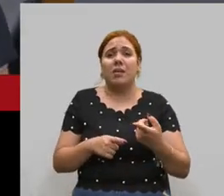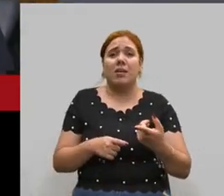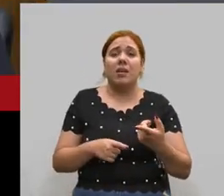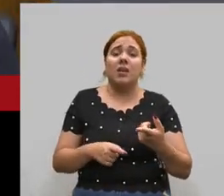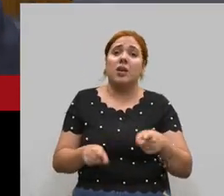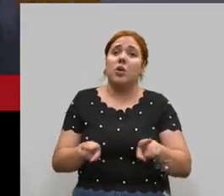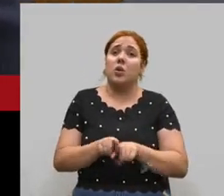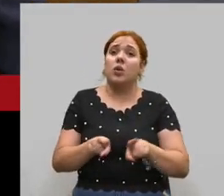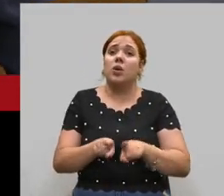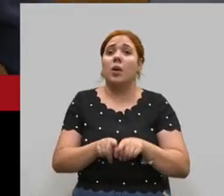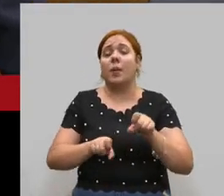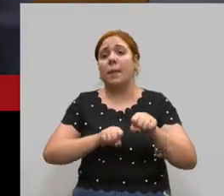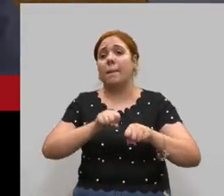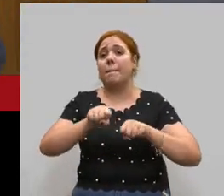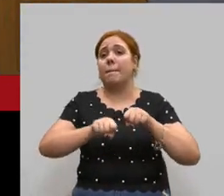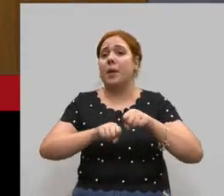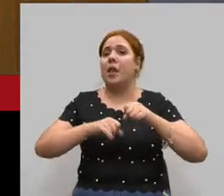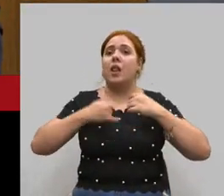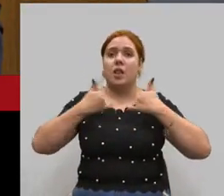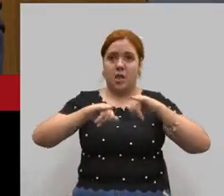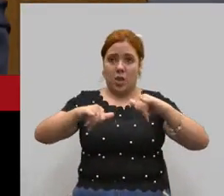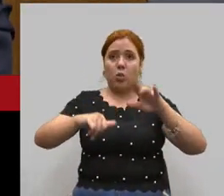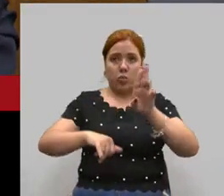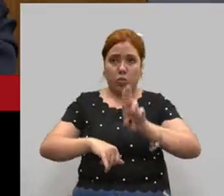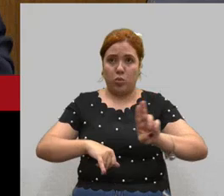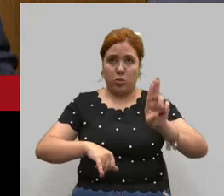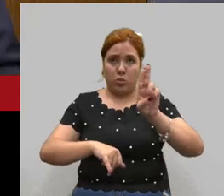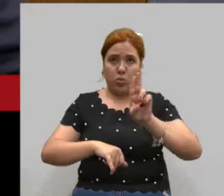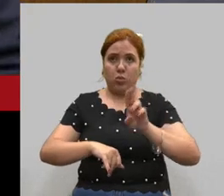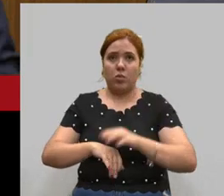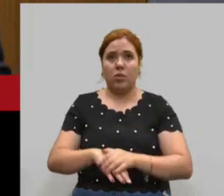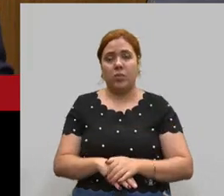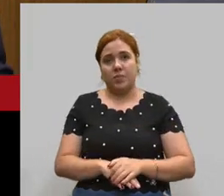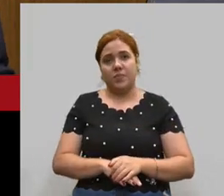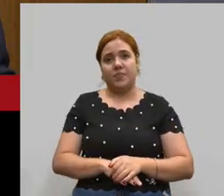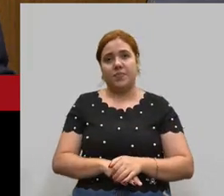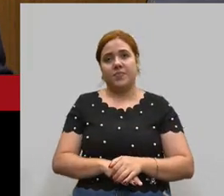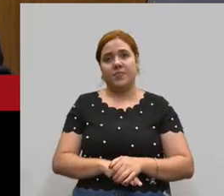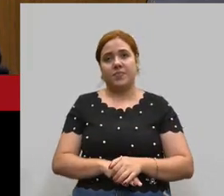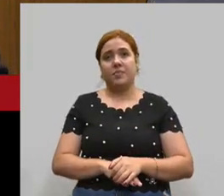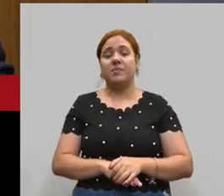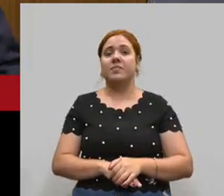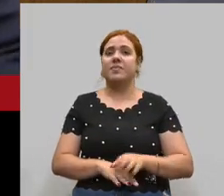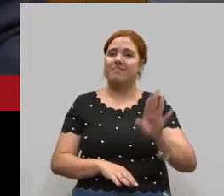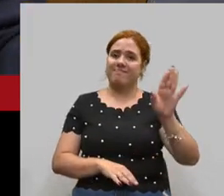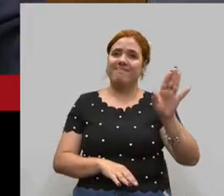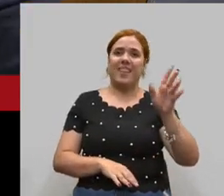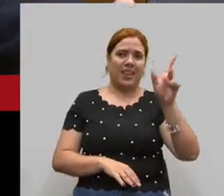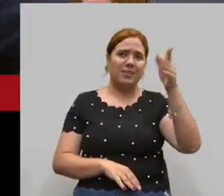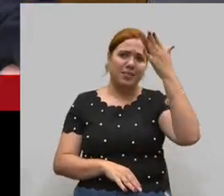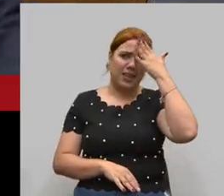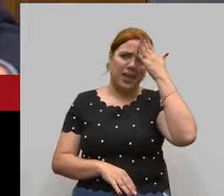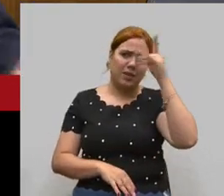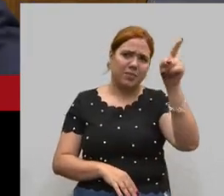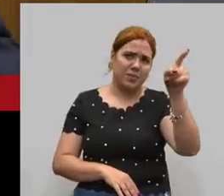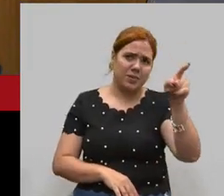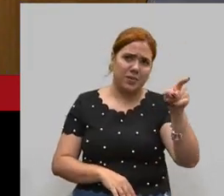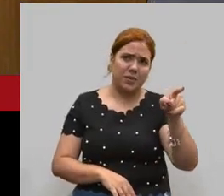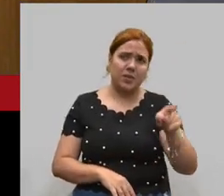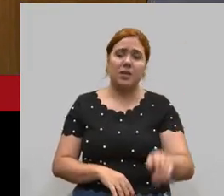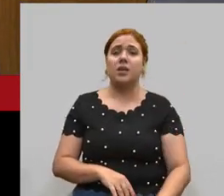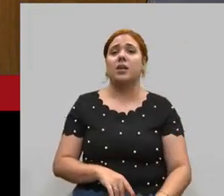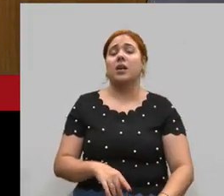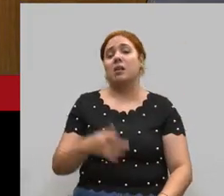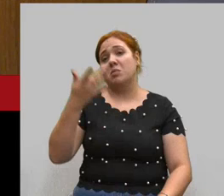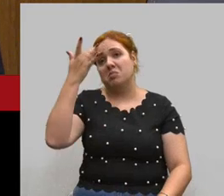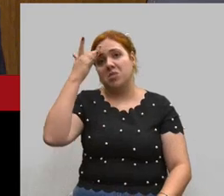também pedalo de bike elétrica e é o seguinte eh o ilsinho não vai me deixar mentir o Zé Aldo eu não sei se já teve